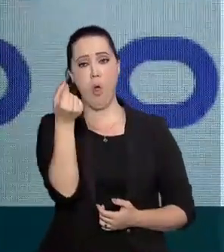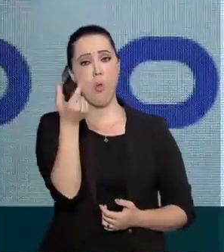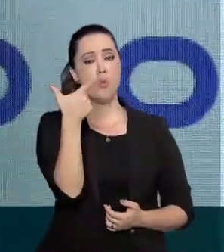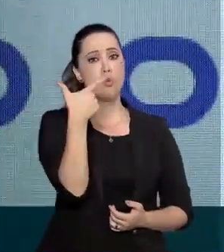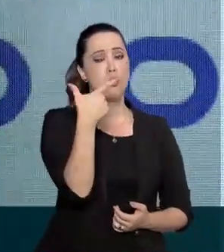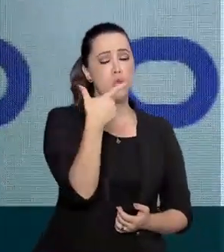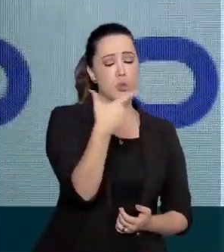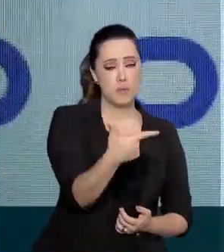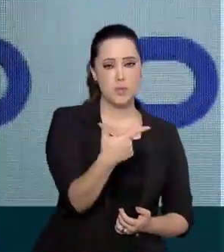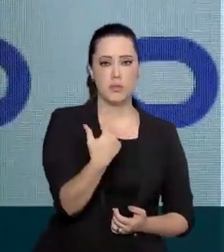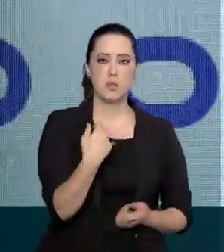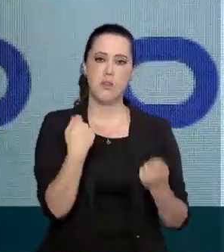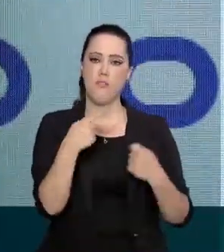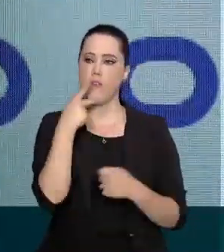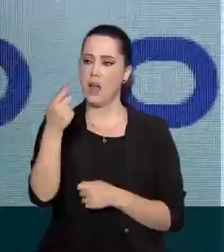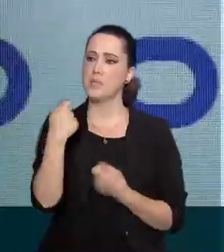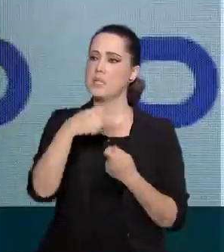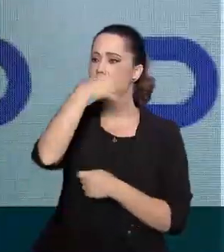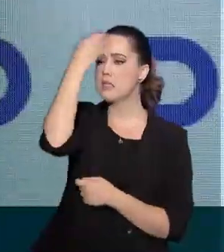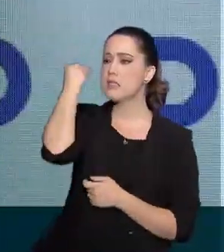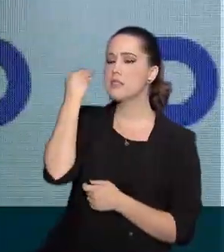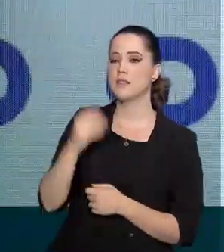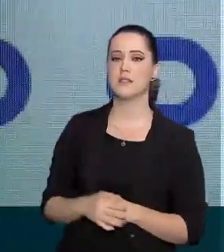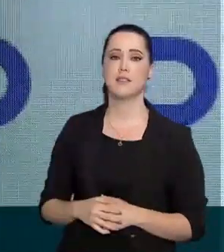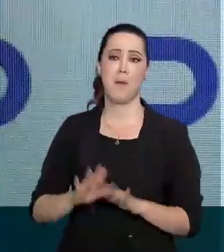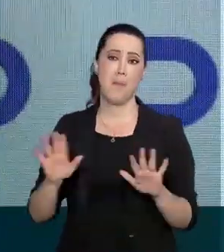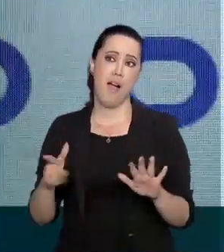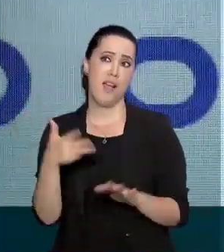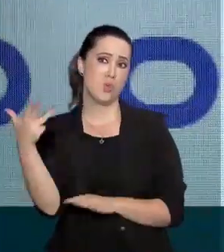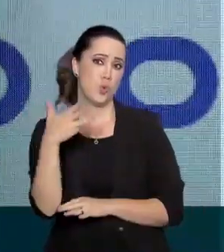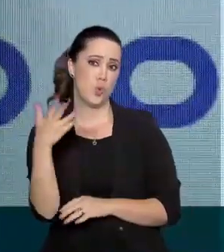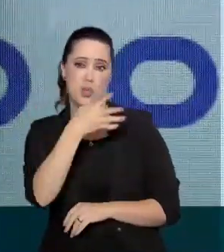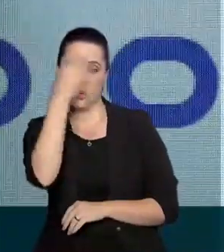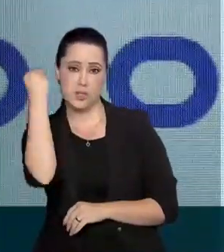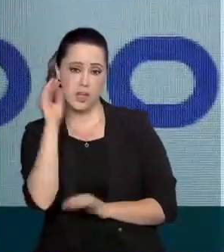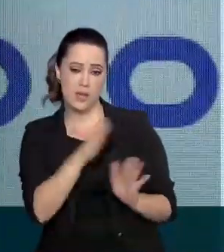Alguns dizem que eu devo esquecê-lo, mas ele não esquece o período militar até hoje.